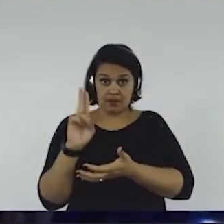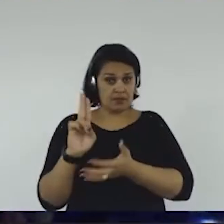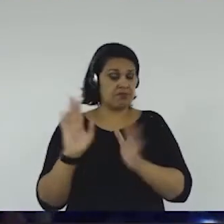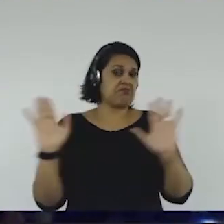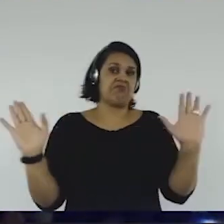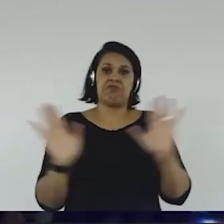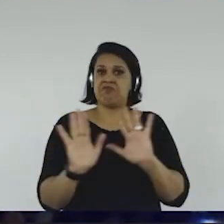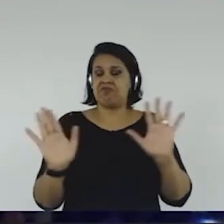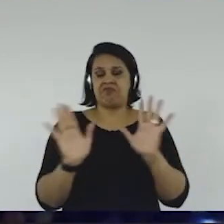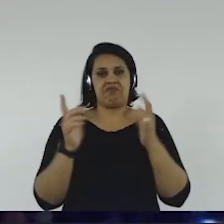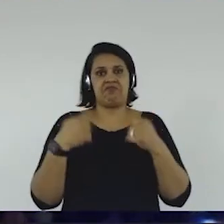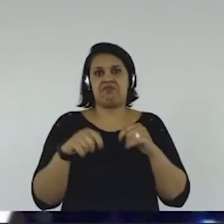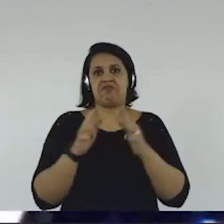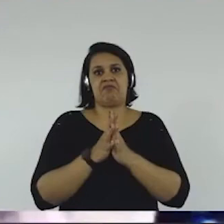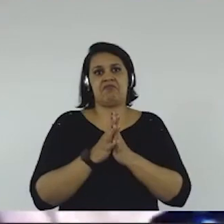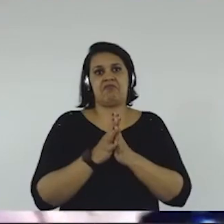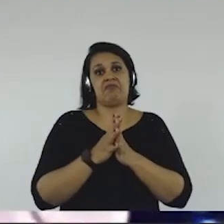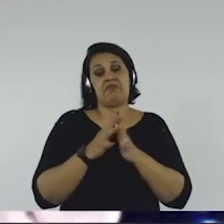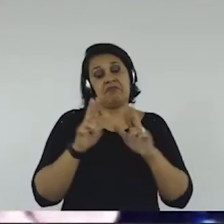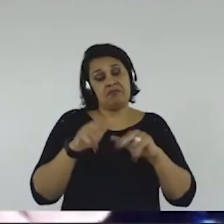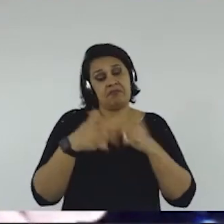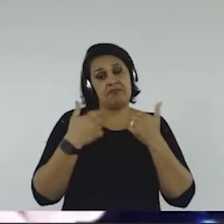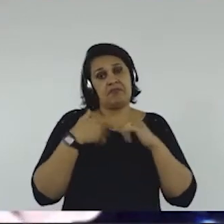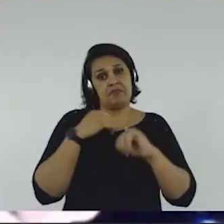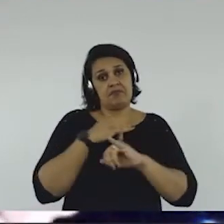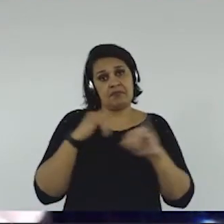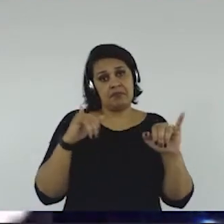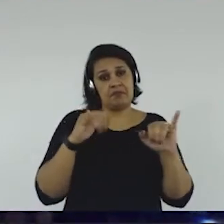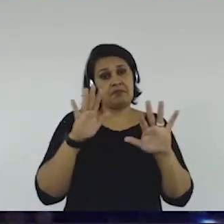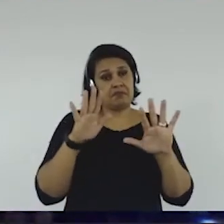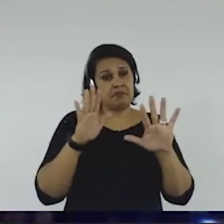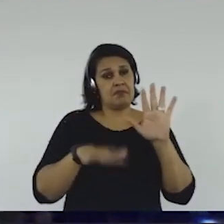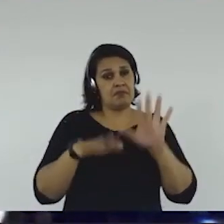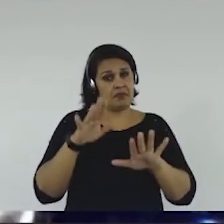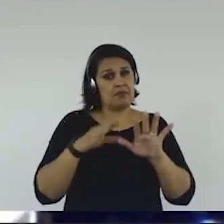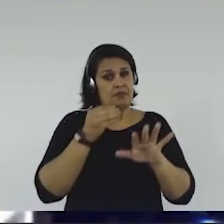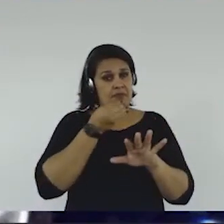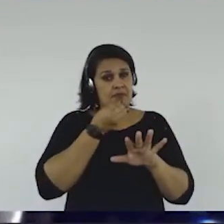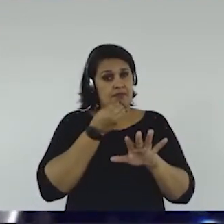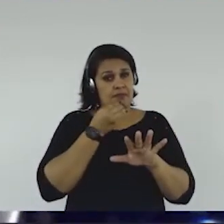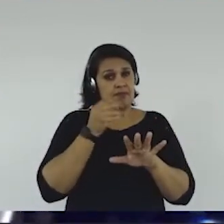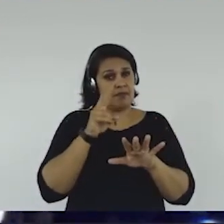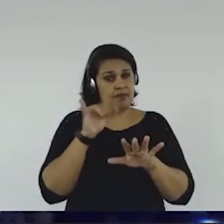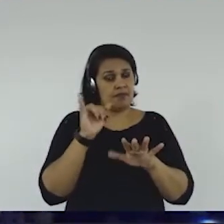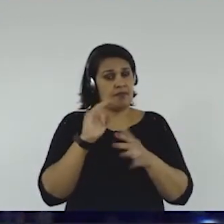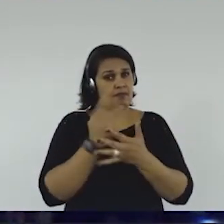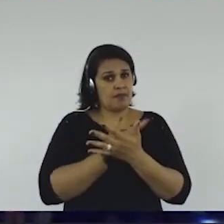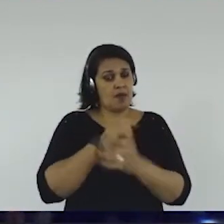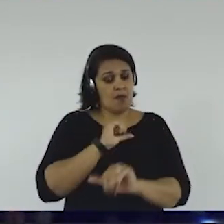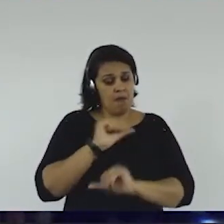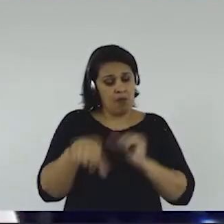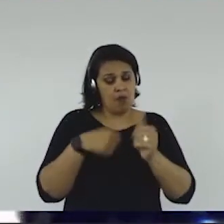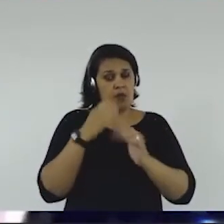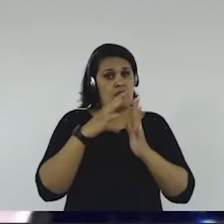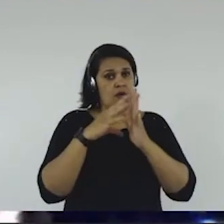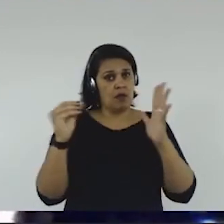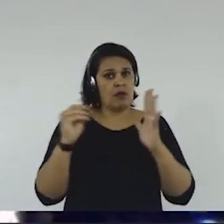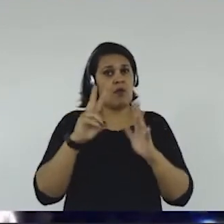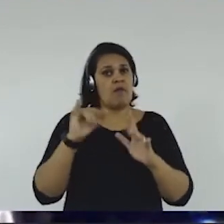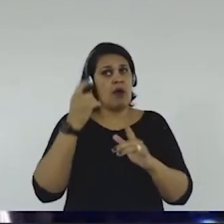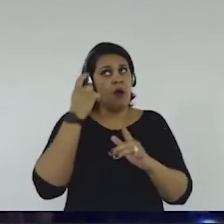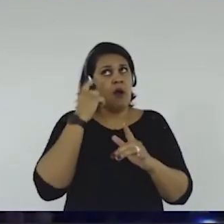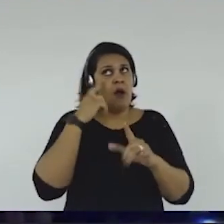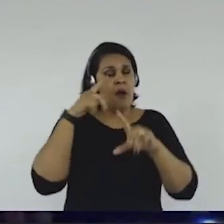esse sentido, Marcelo, é que eu digo que haverá provavelmente uma mudança no modelo das câmaras. Isso será